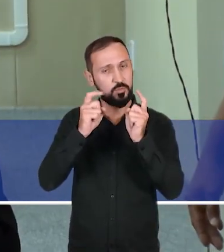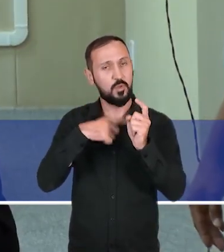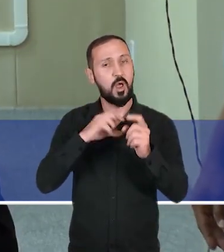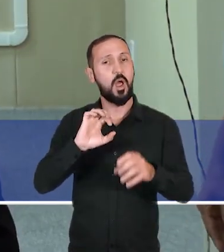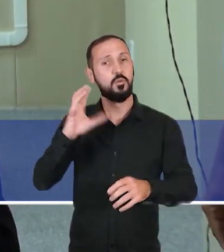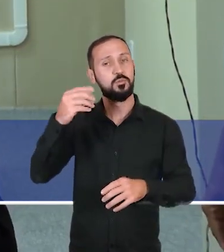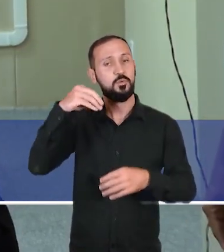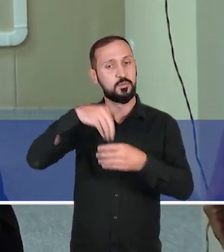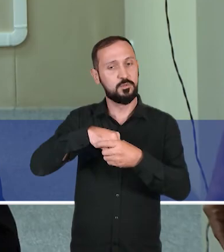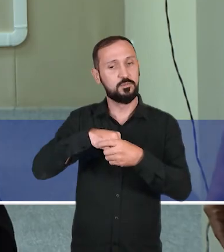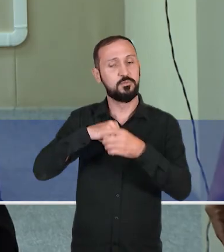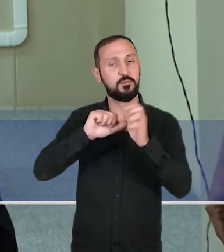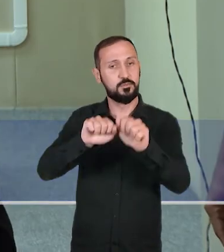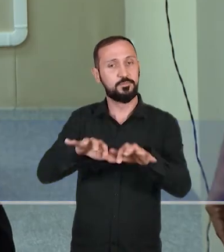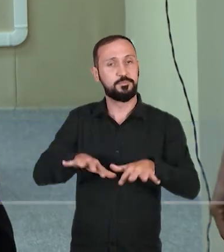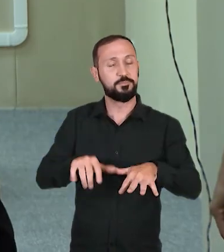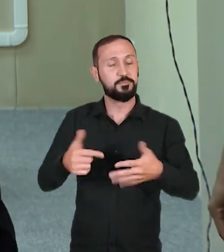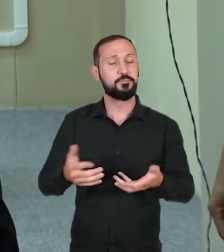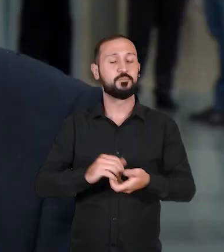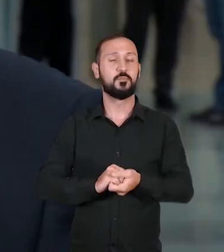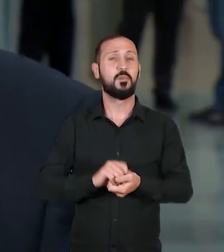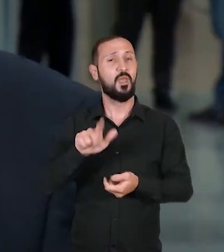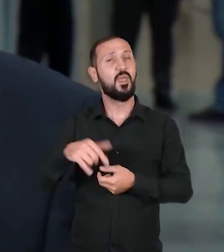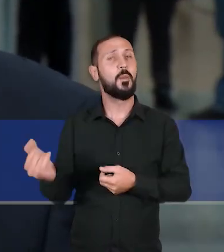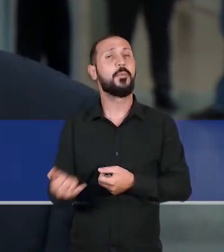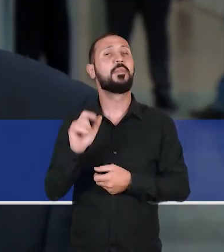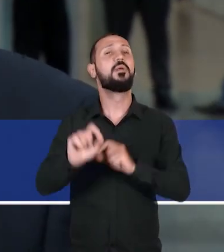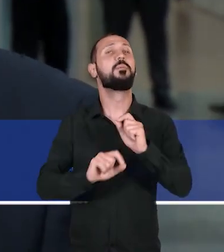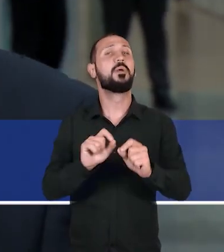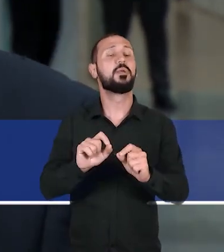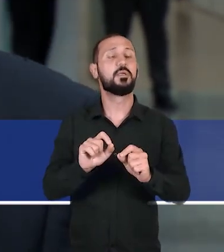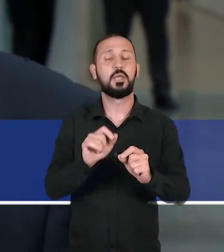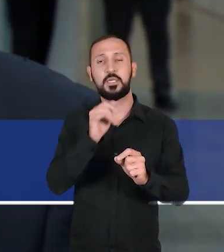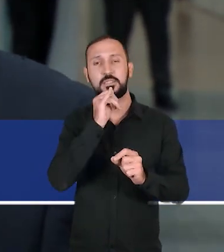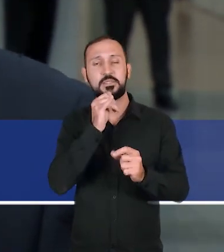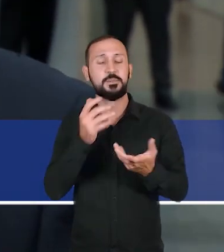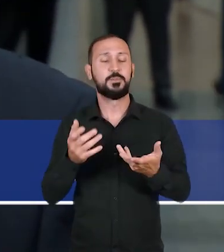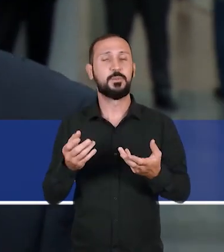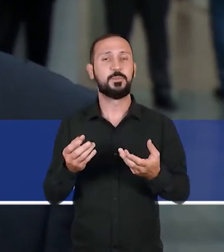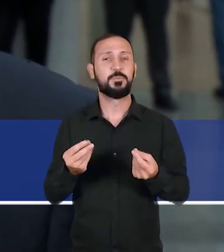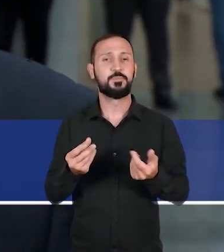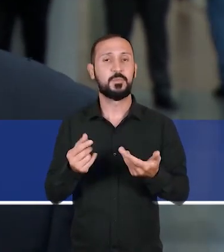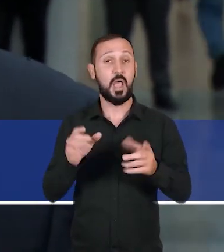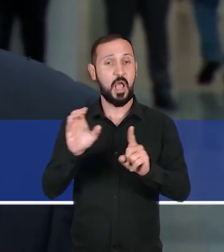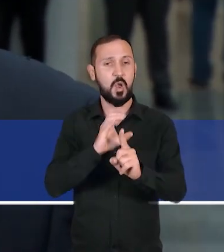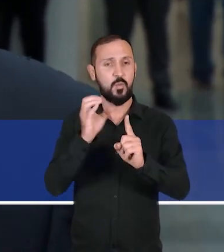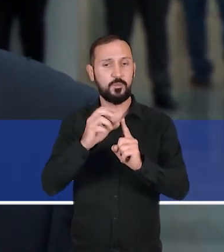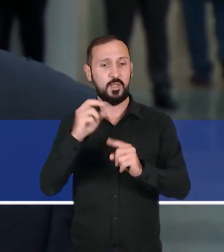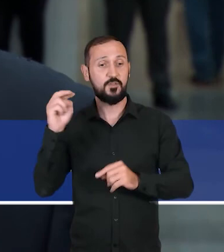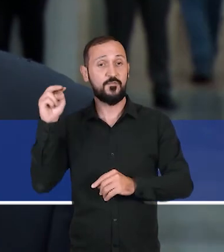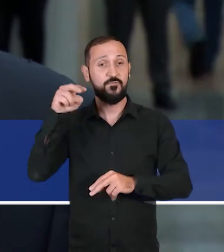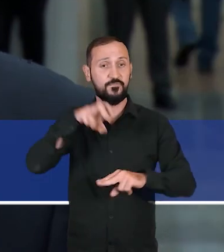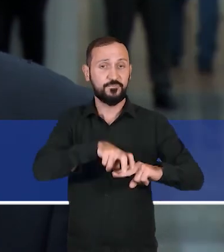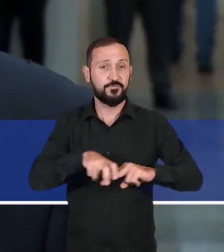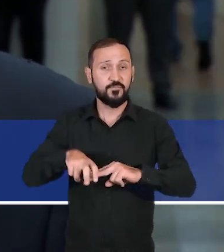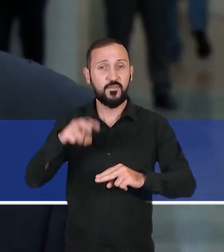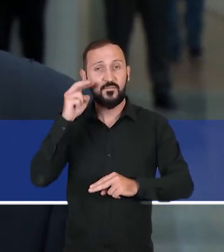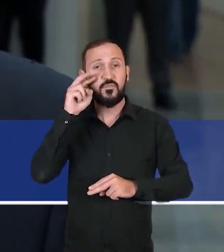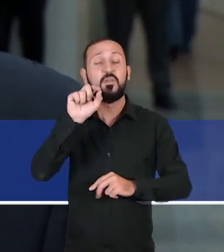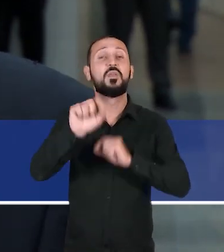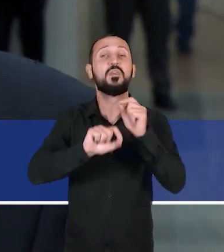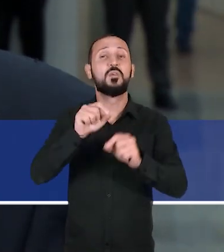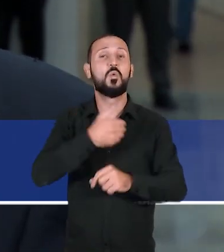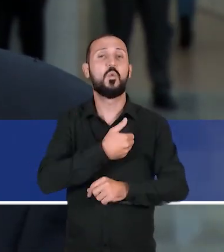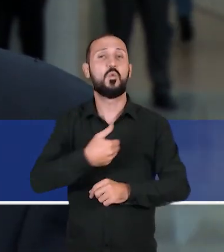costume, aconteceu aqui no plenarinho Nelito Câmara. É importante para que toda a comunidade venha ver o